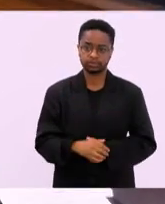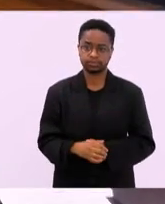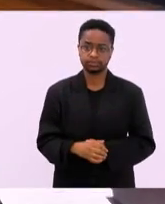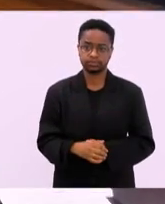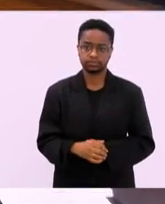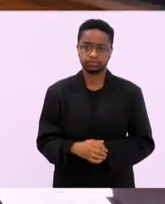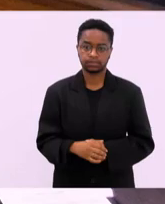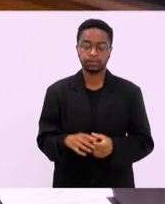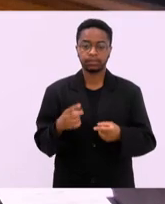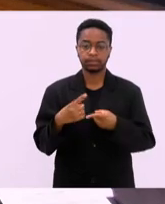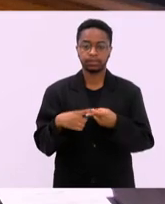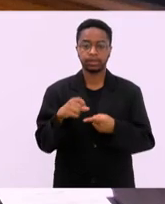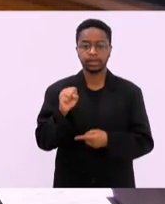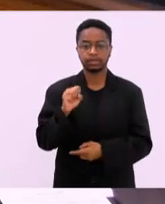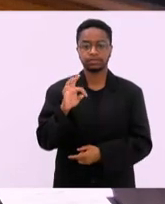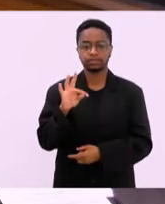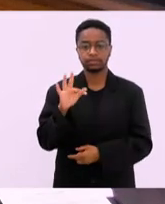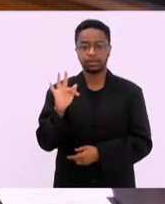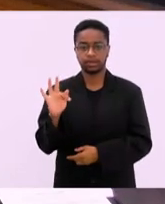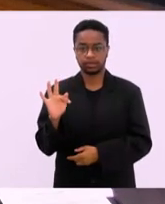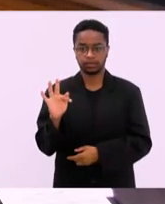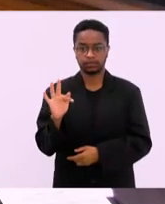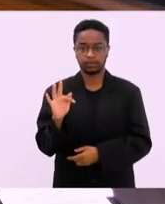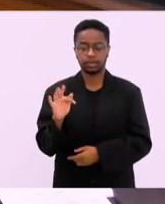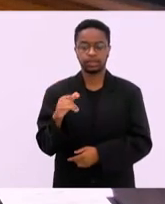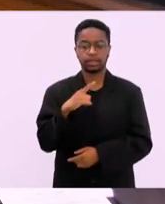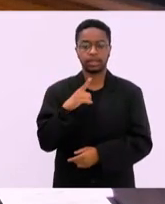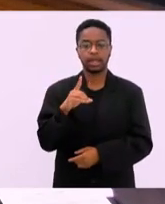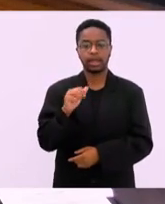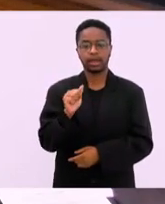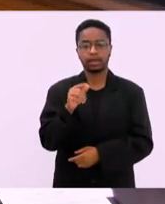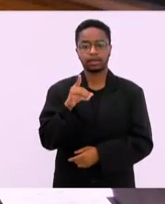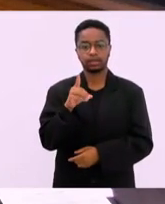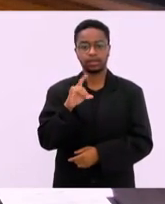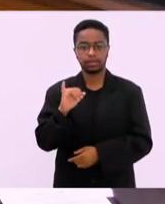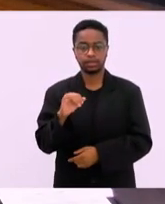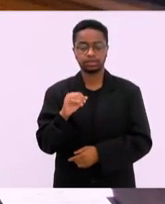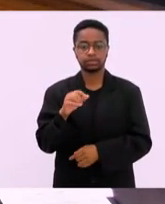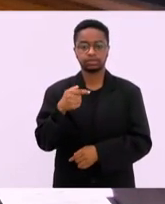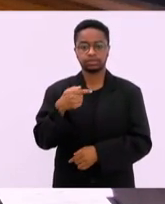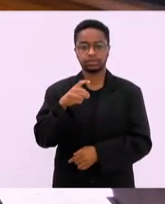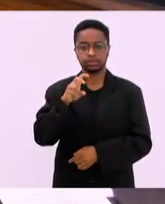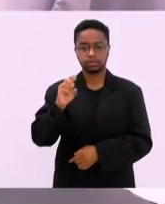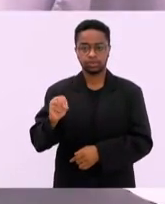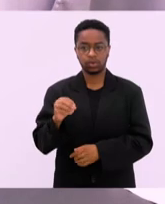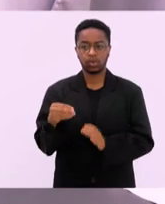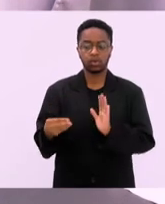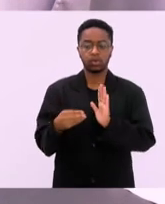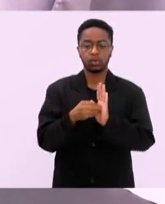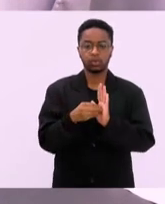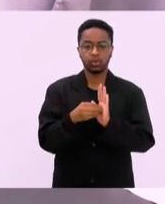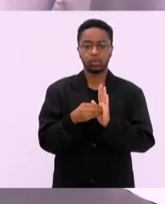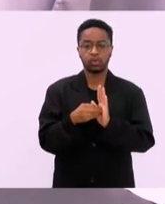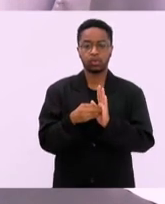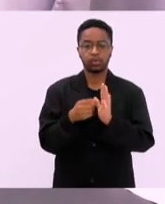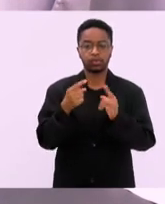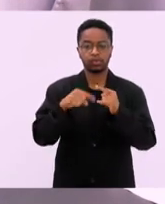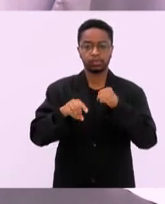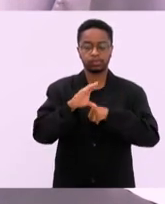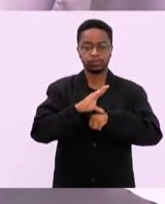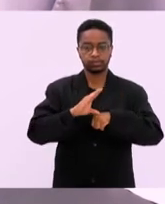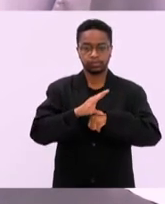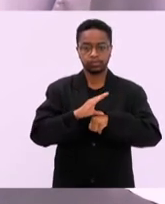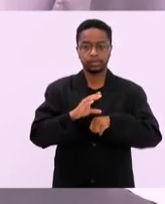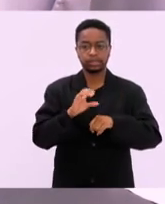o STF, na ADI 750... declarou inconstitucional norma estadual sobre rotulagem que